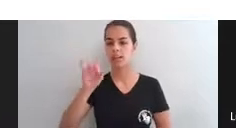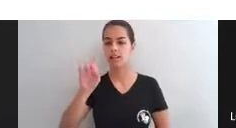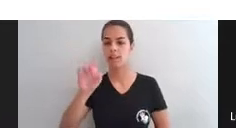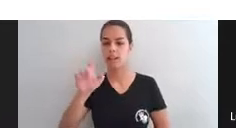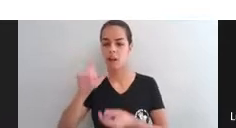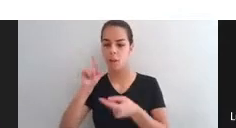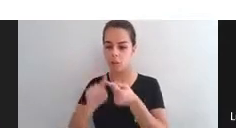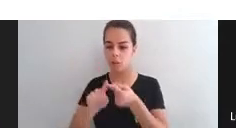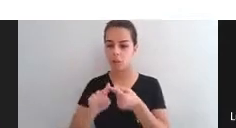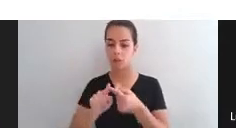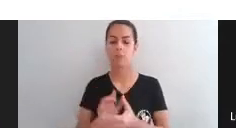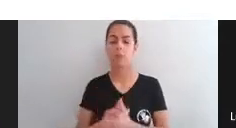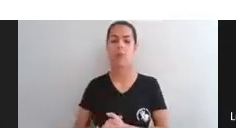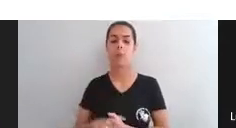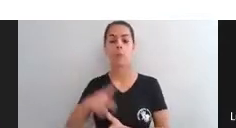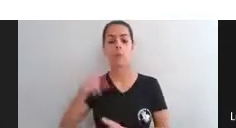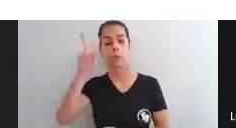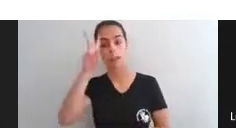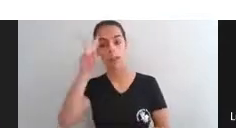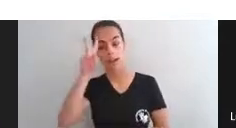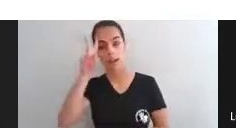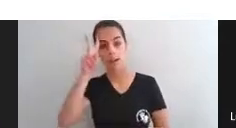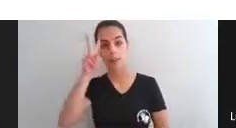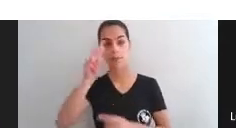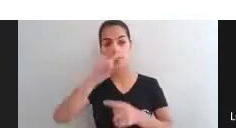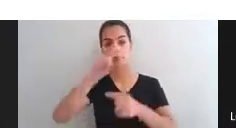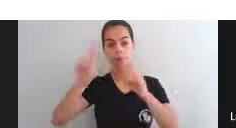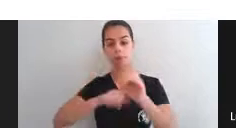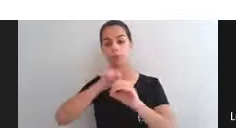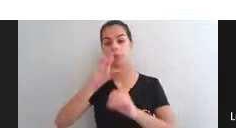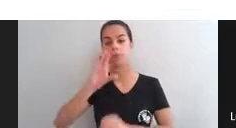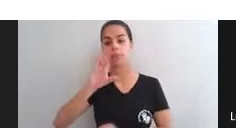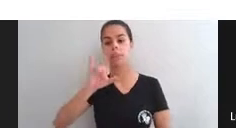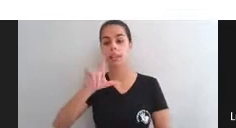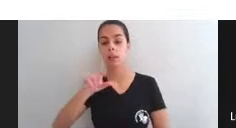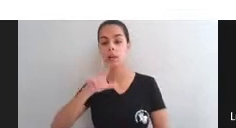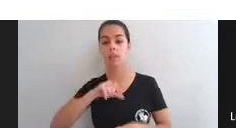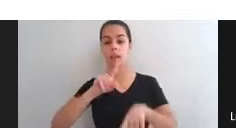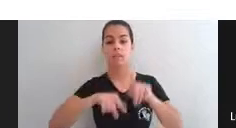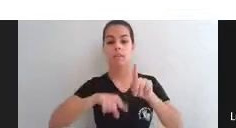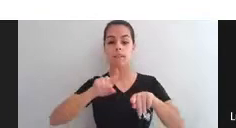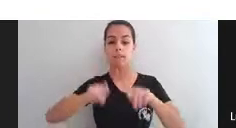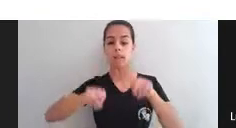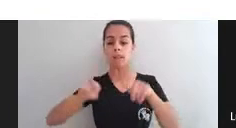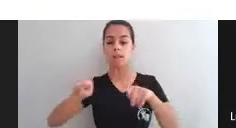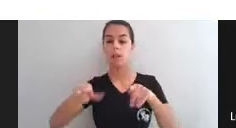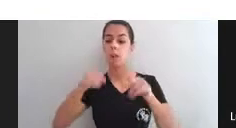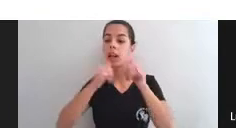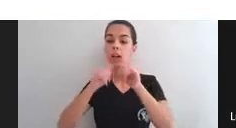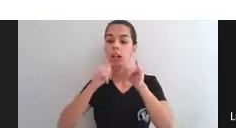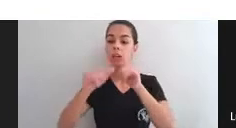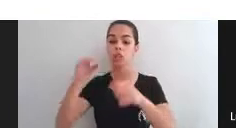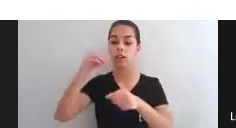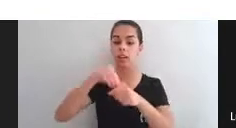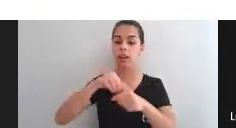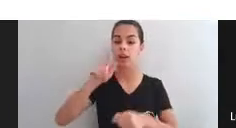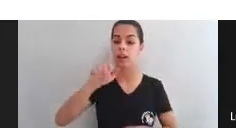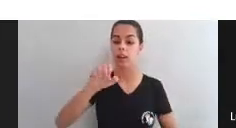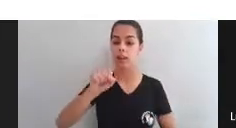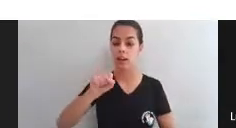né? Lembrando que durante o ciclo inteiro a variação da energia interna do gás vai ser igual a